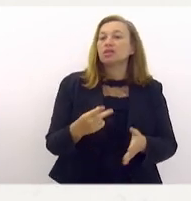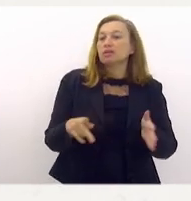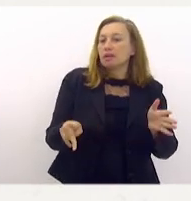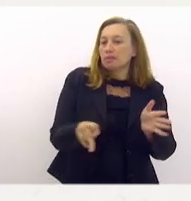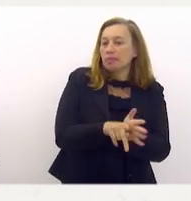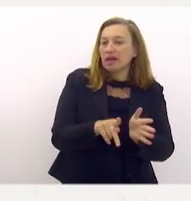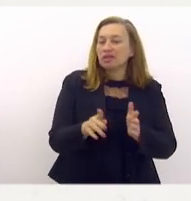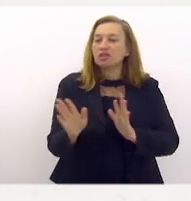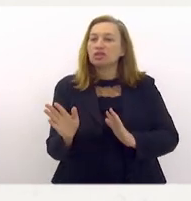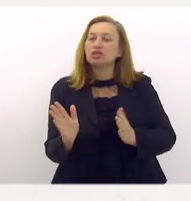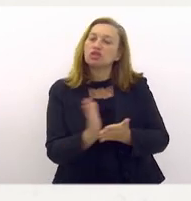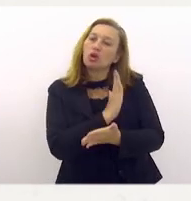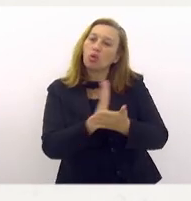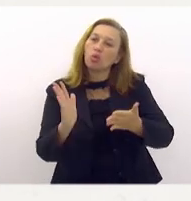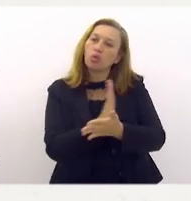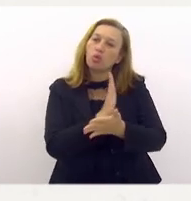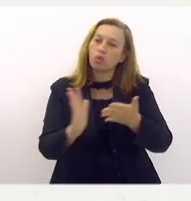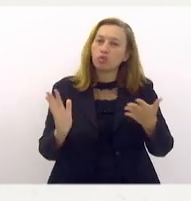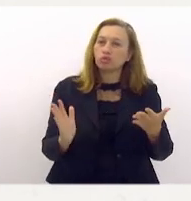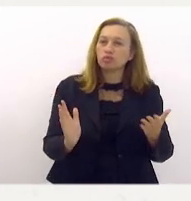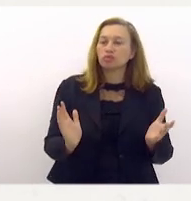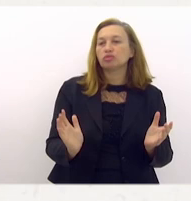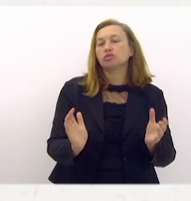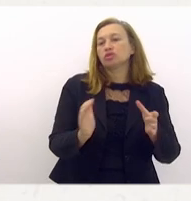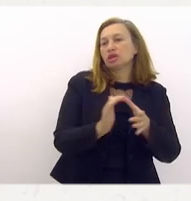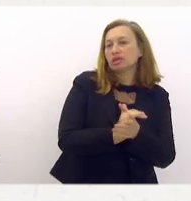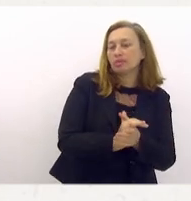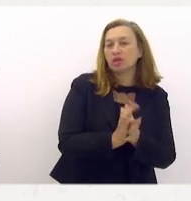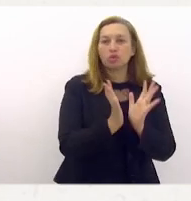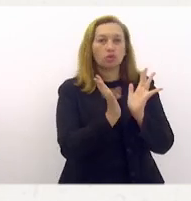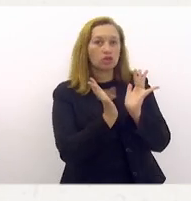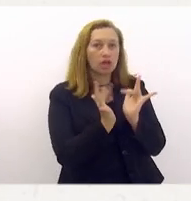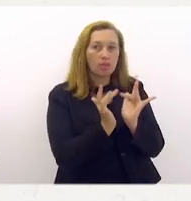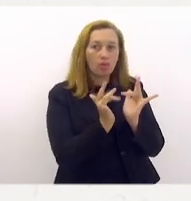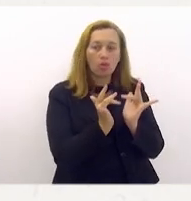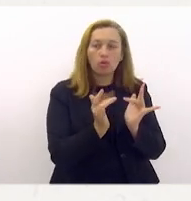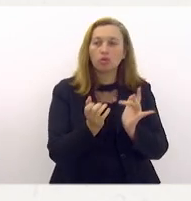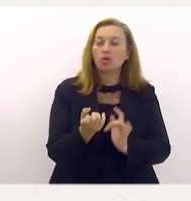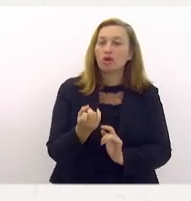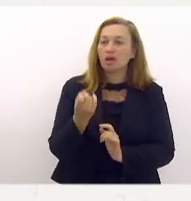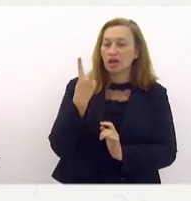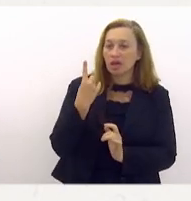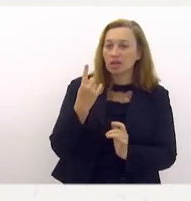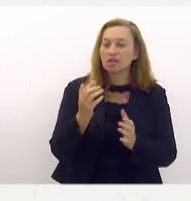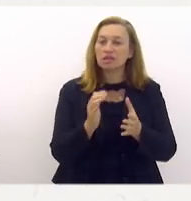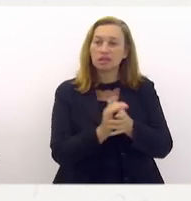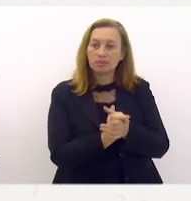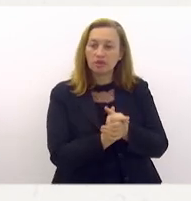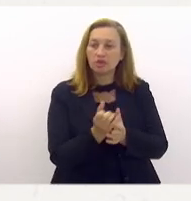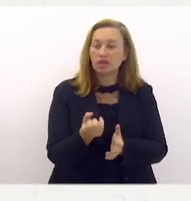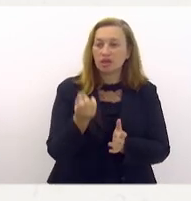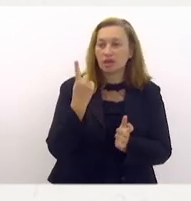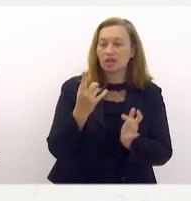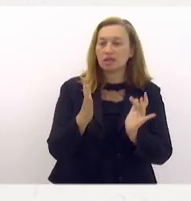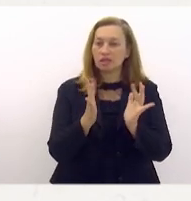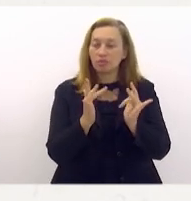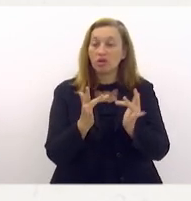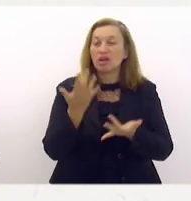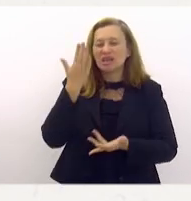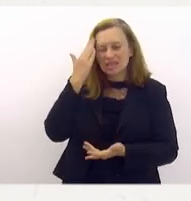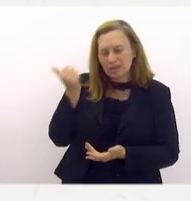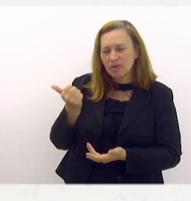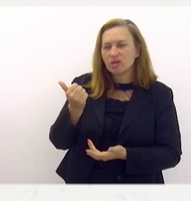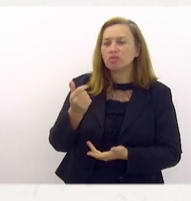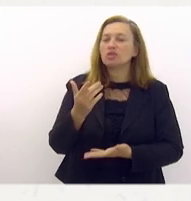alguns relacionamentos com seus companheiros ou ex-companheiros, que são relacionamentos abusivos. E a gente sabe muitas